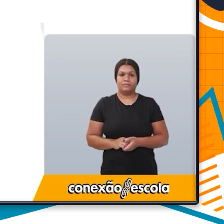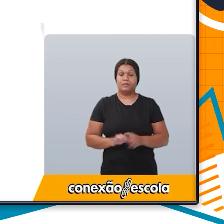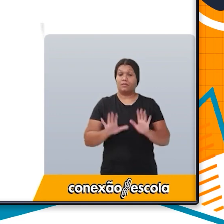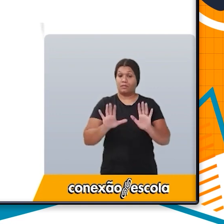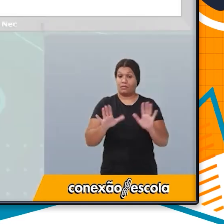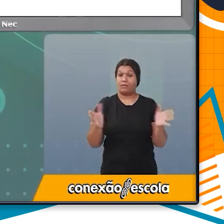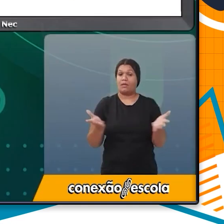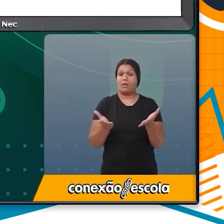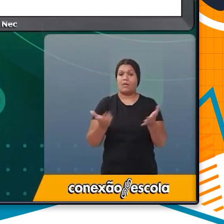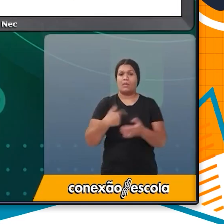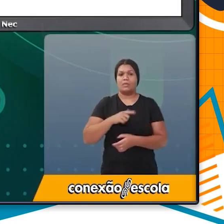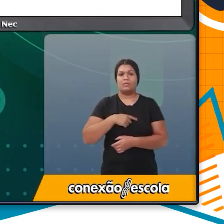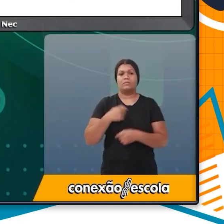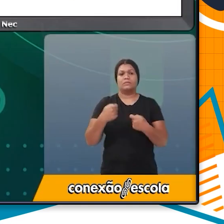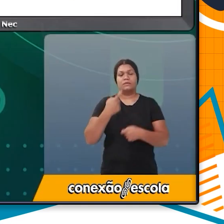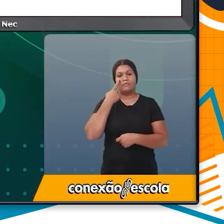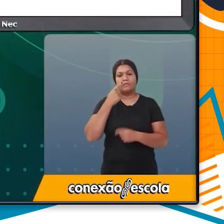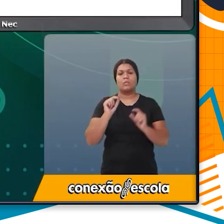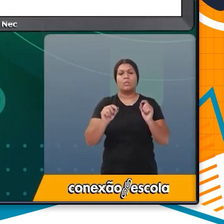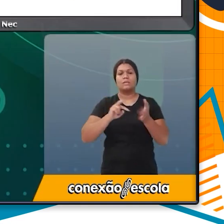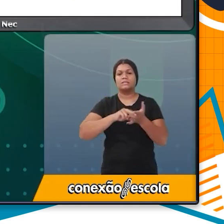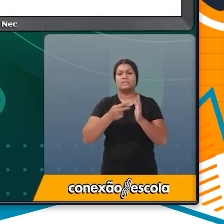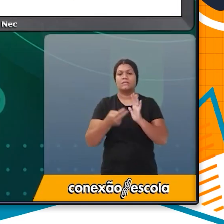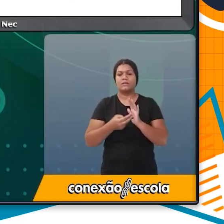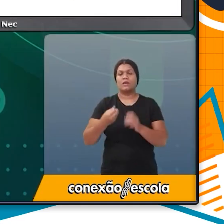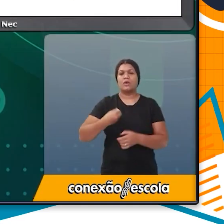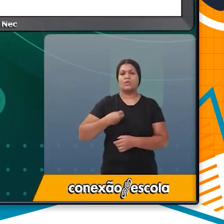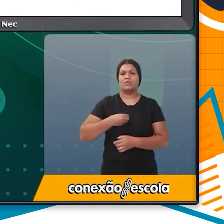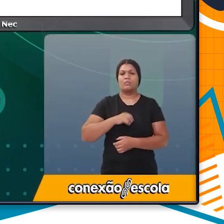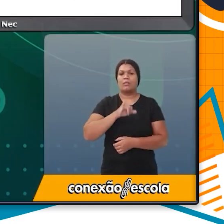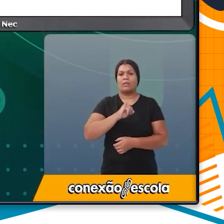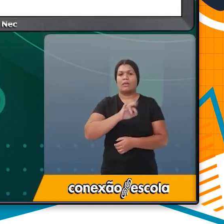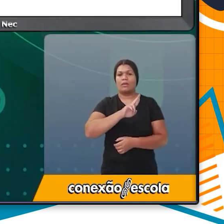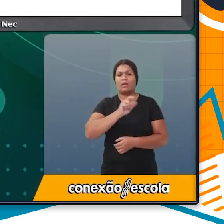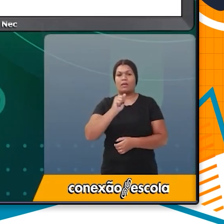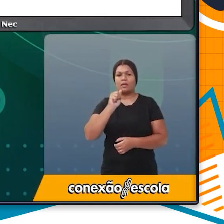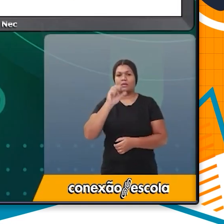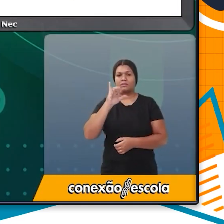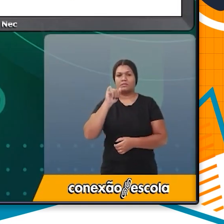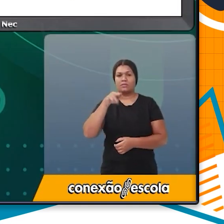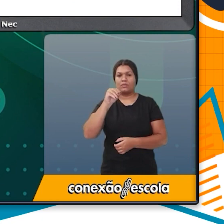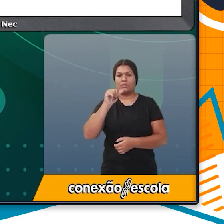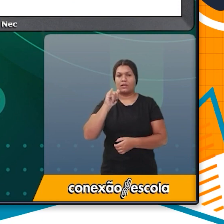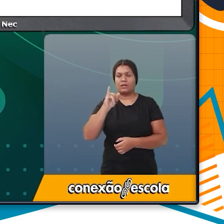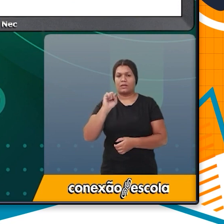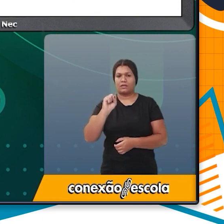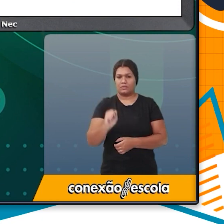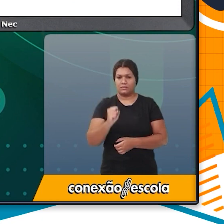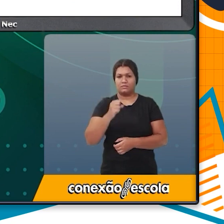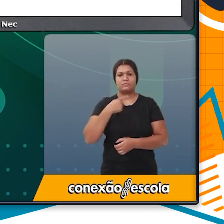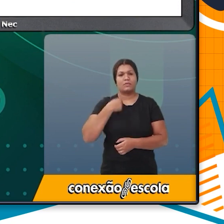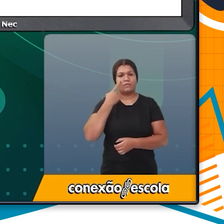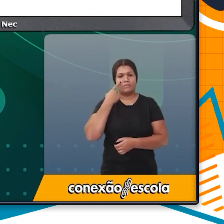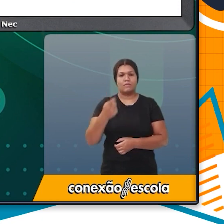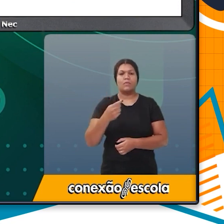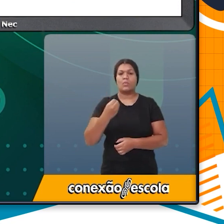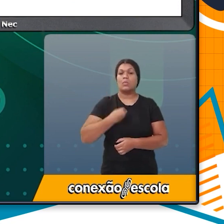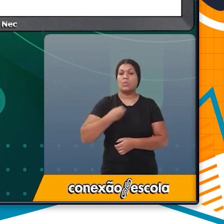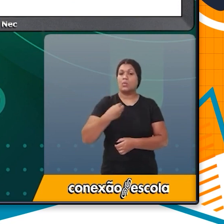Agora vamos ver o que são os números irracionais. Nós vimos que os números